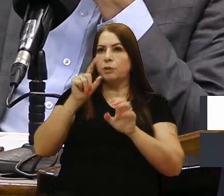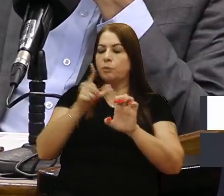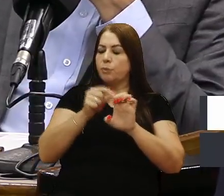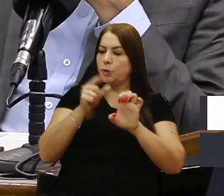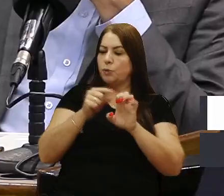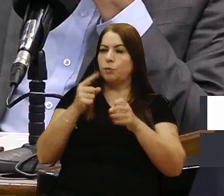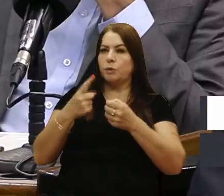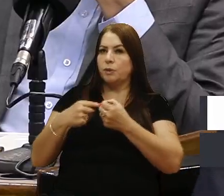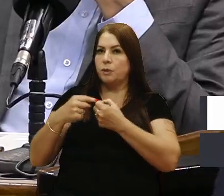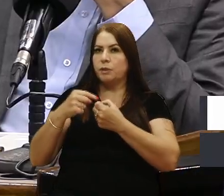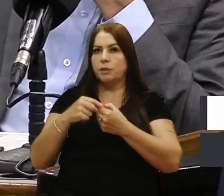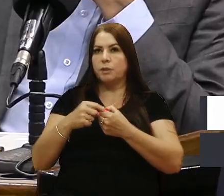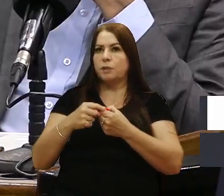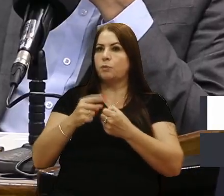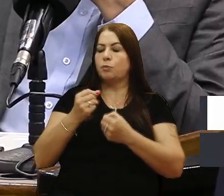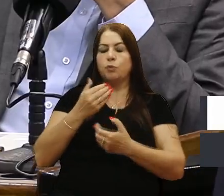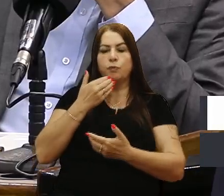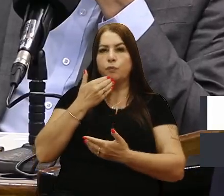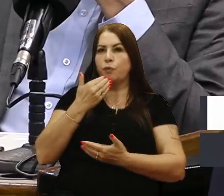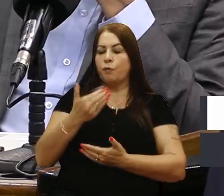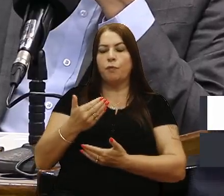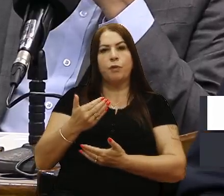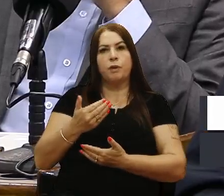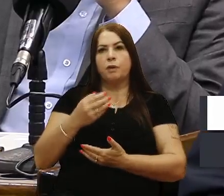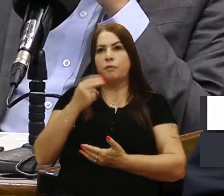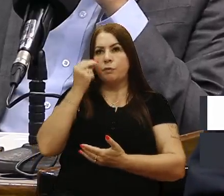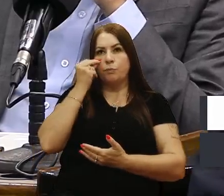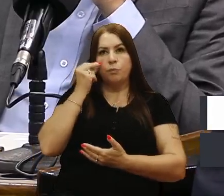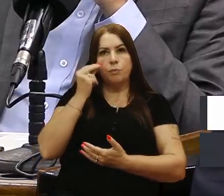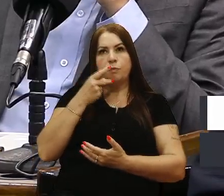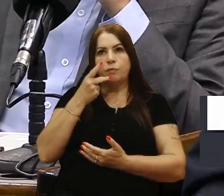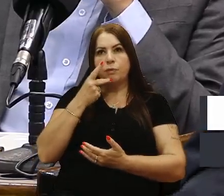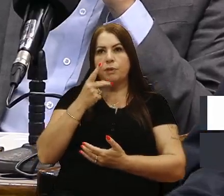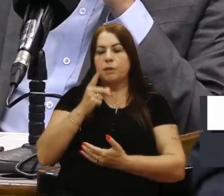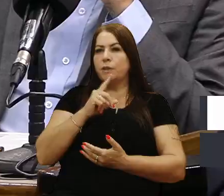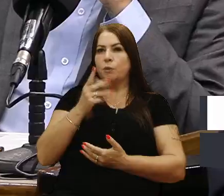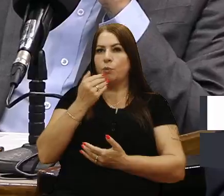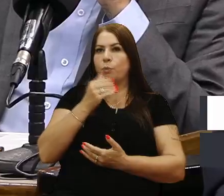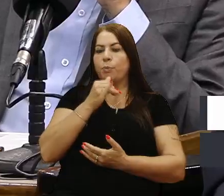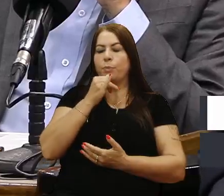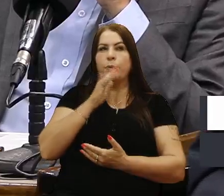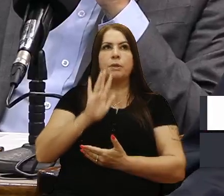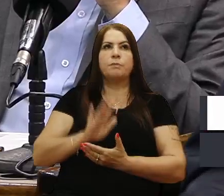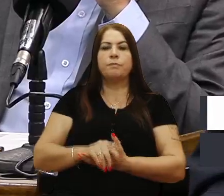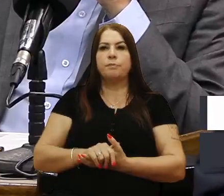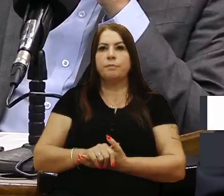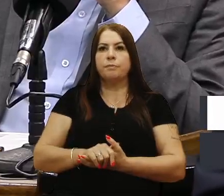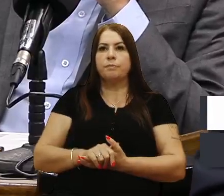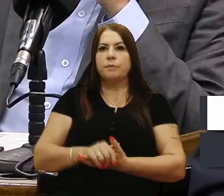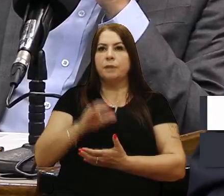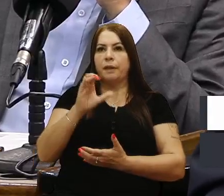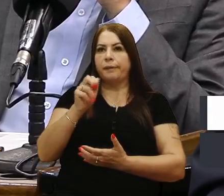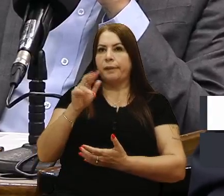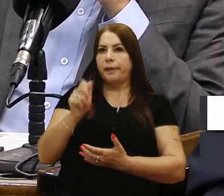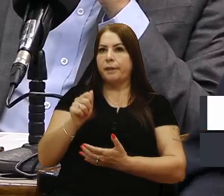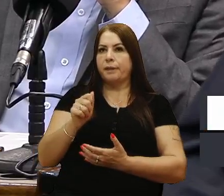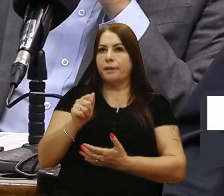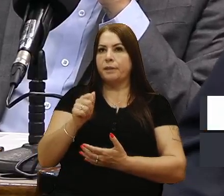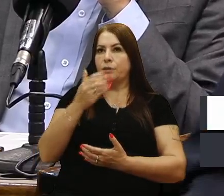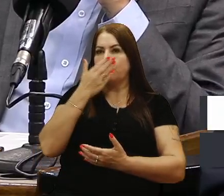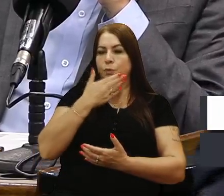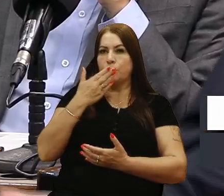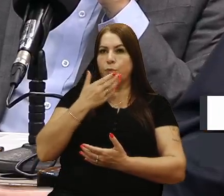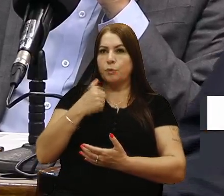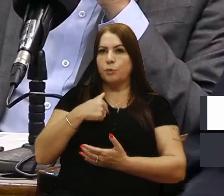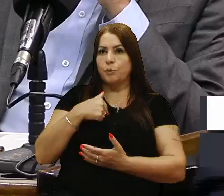da cidade. Eu sou muito favorável, vereador Cláudio. O senhor disse que a gente não come, por exemplo, assim, cana de açúcar, então